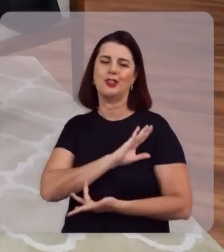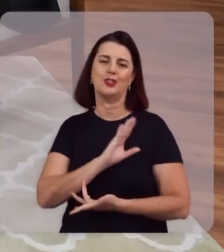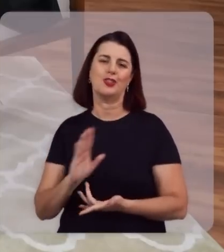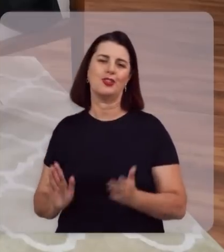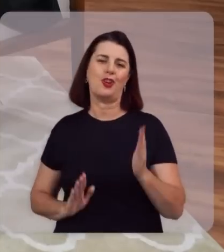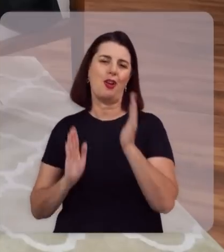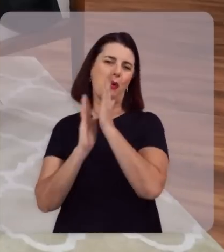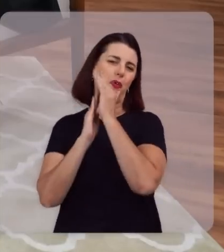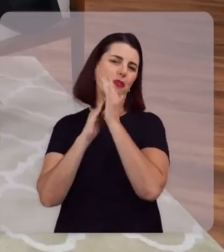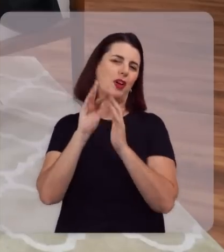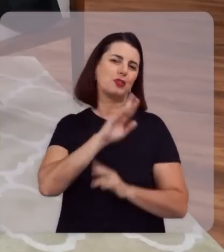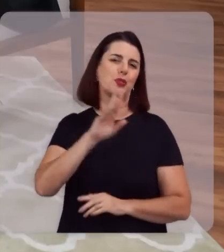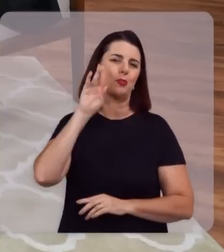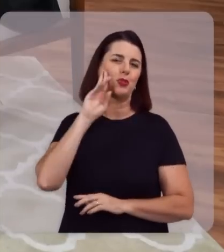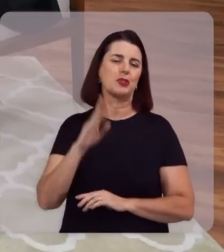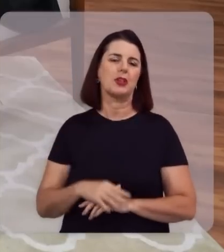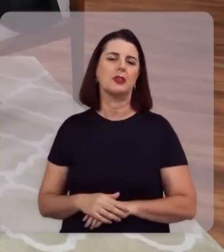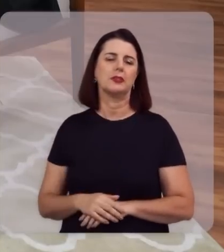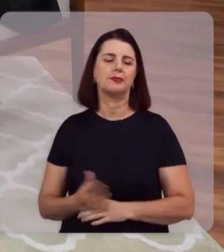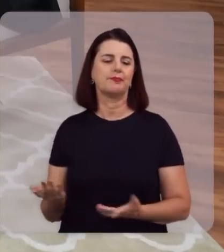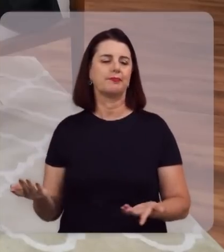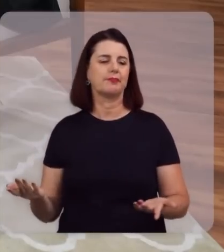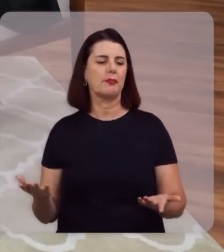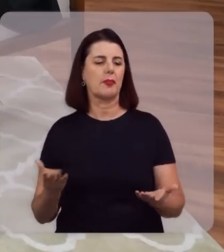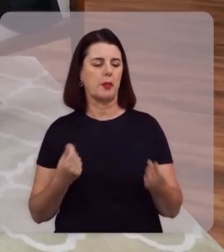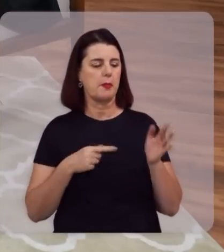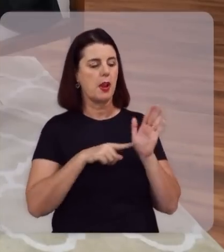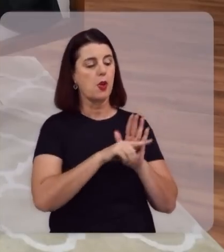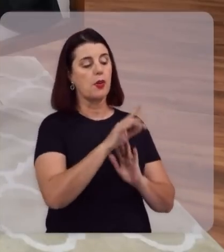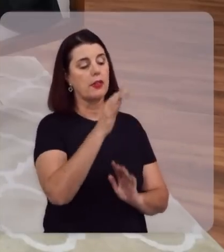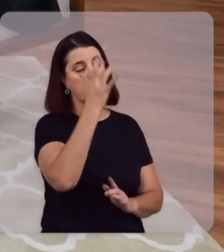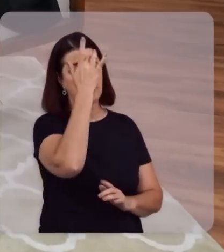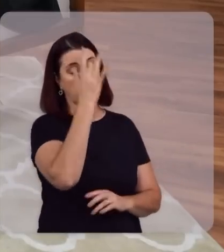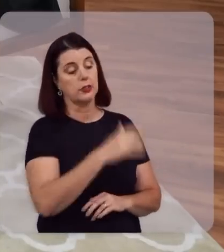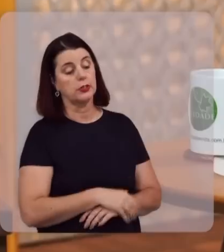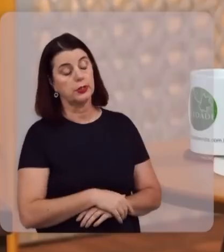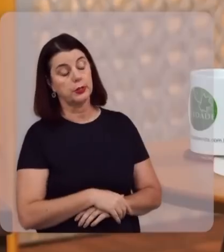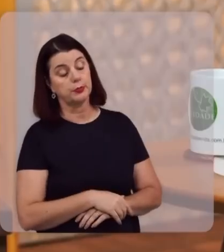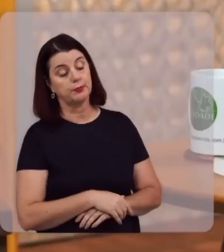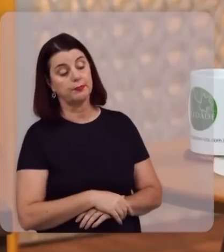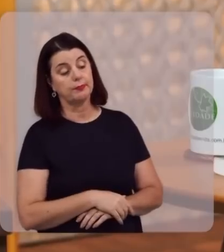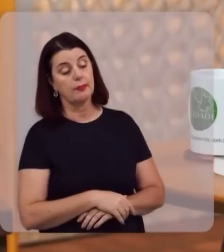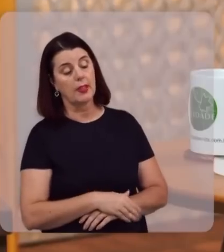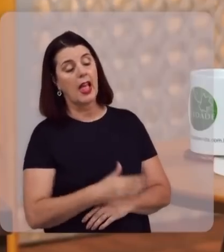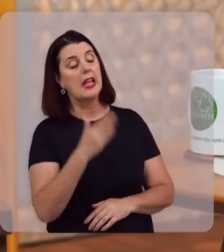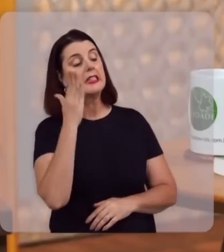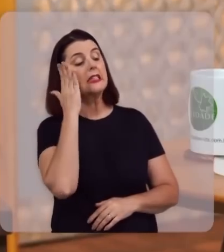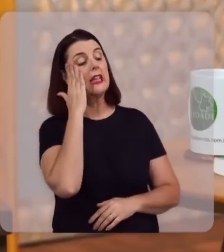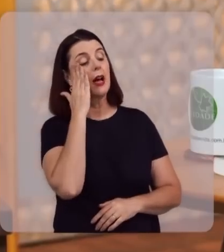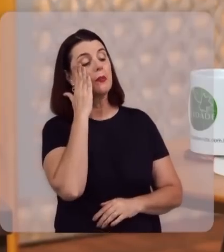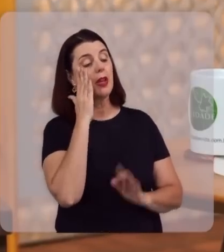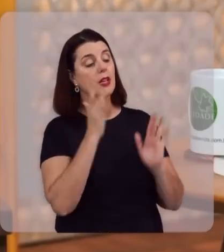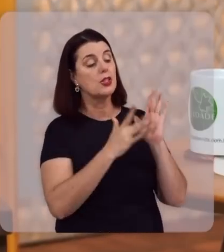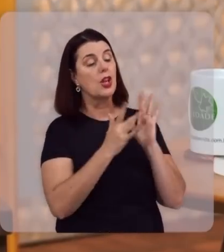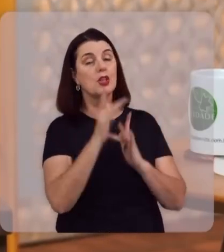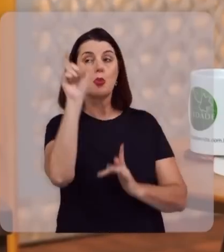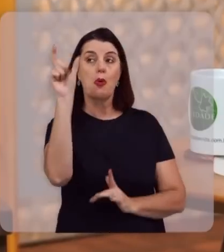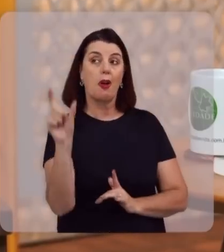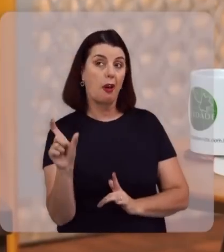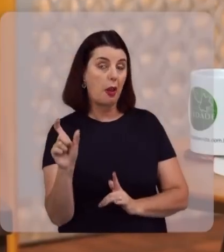ele lá. Louvado seja o nome do Senhor. Reverendo Rossi, uma pergunta bem fácil agora. Saber quem Jesus